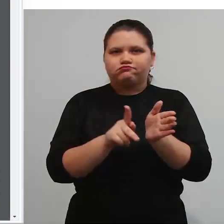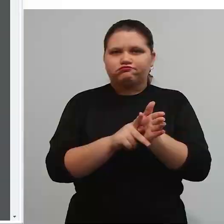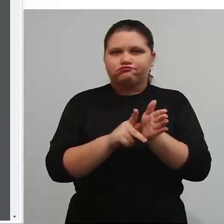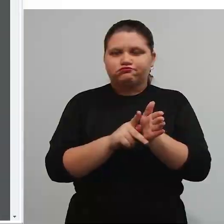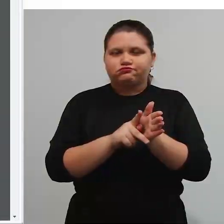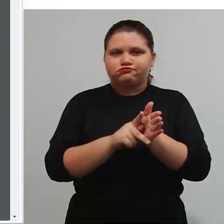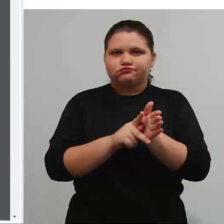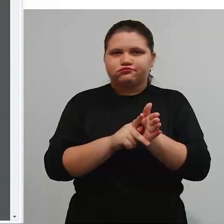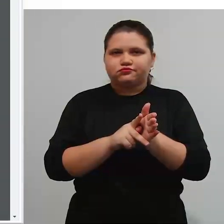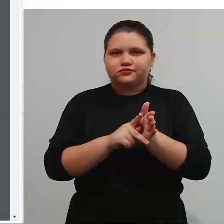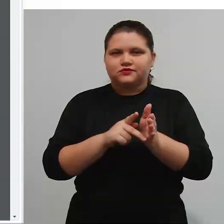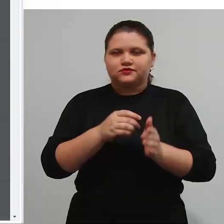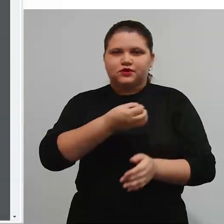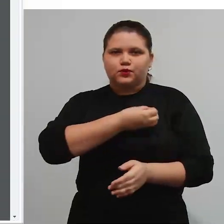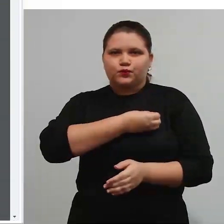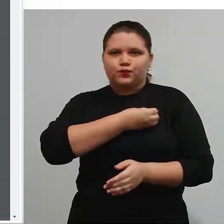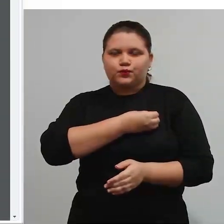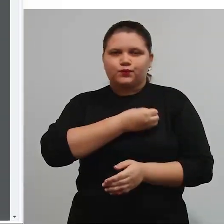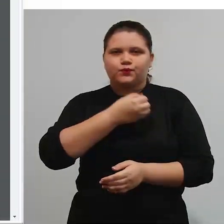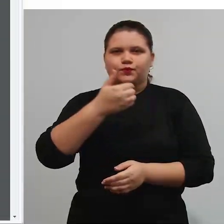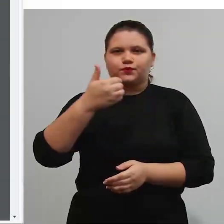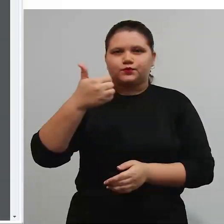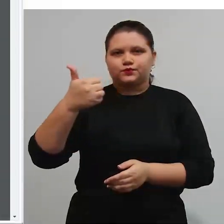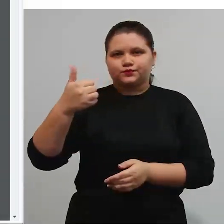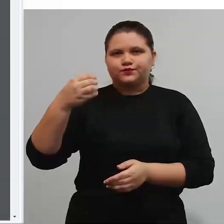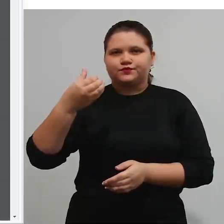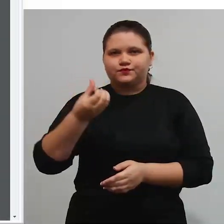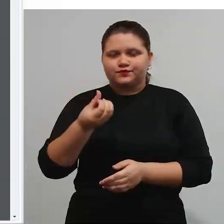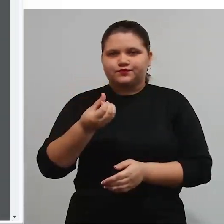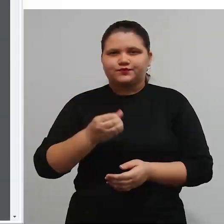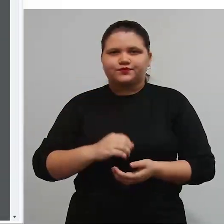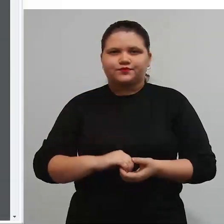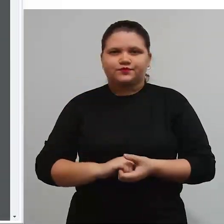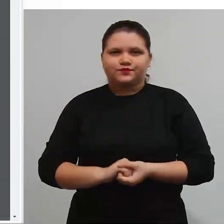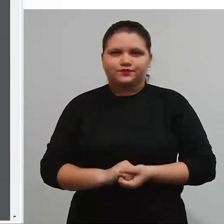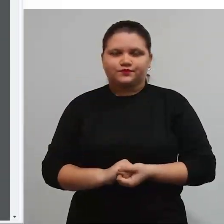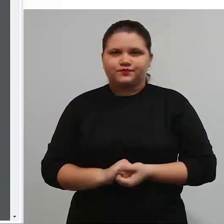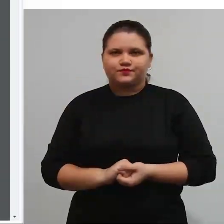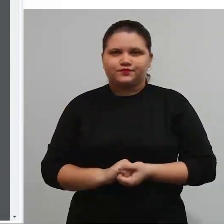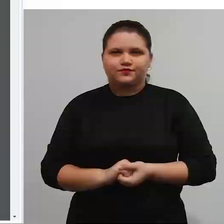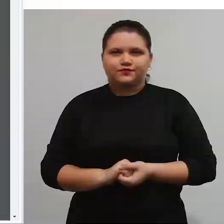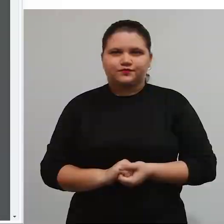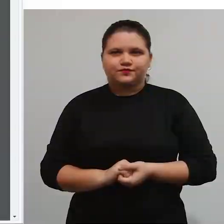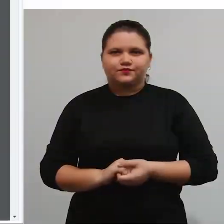bem aqui, né? Olha só, aí o texto. Então, a